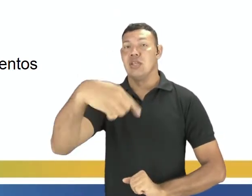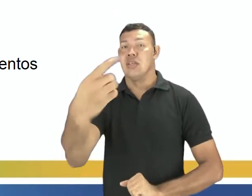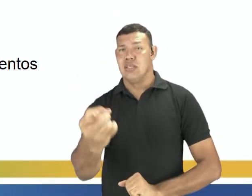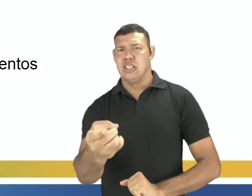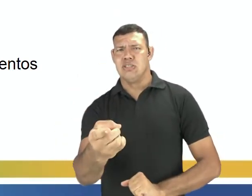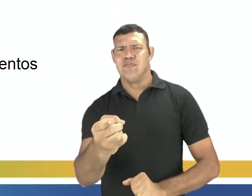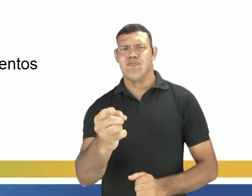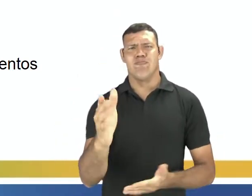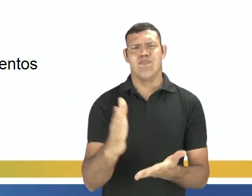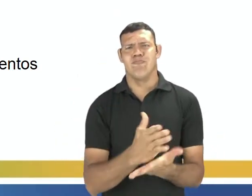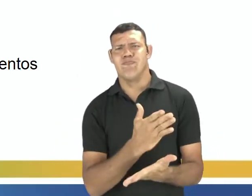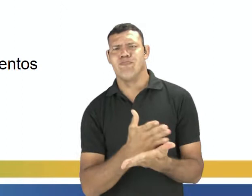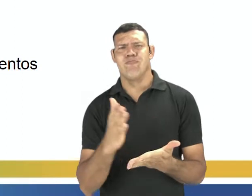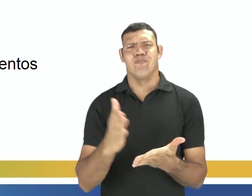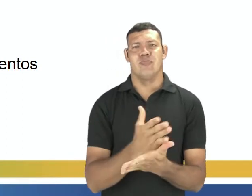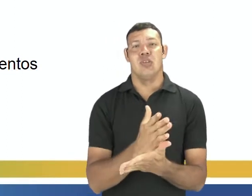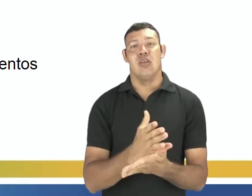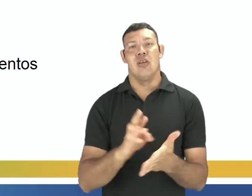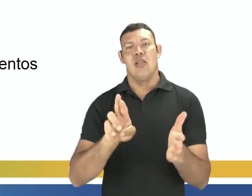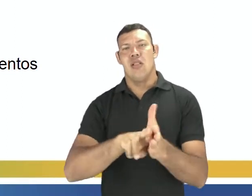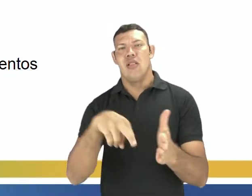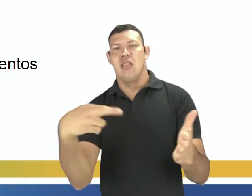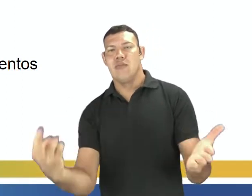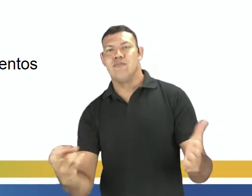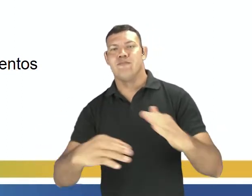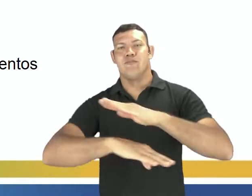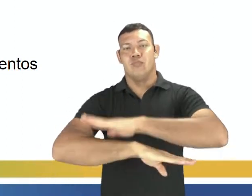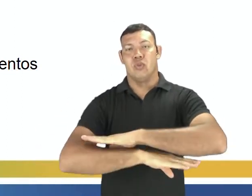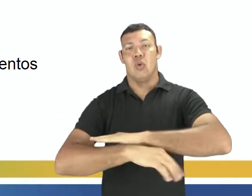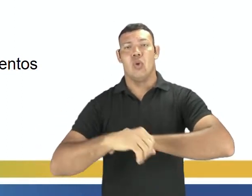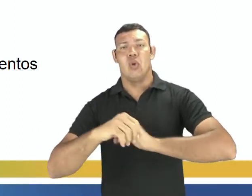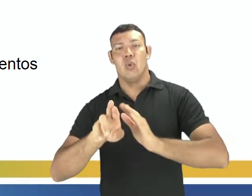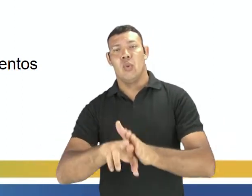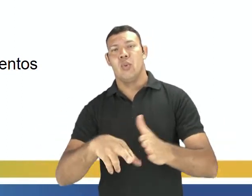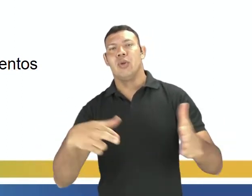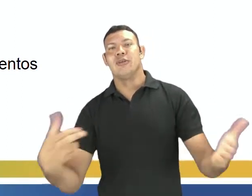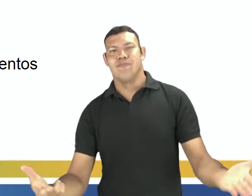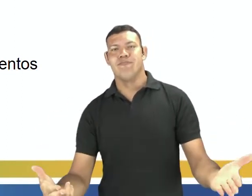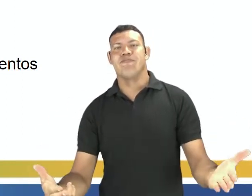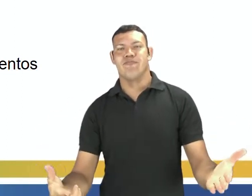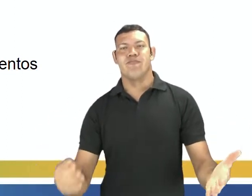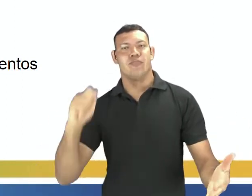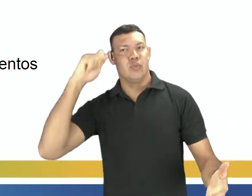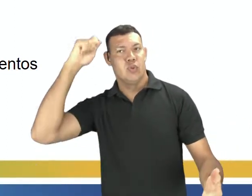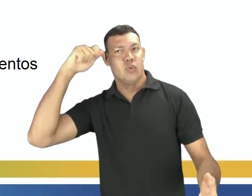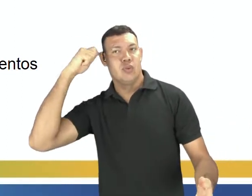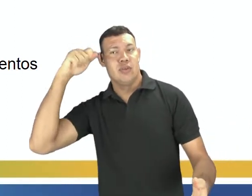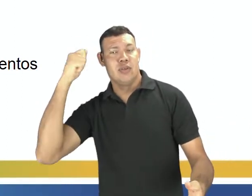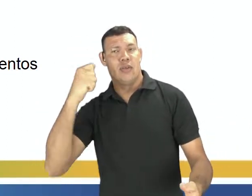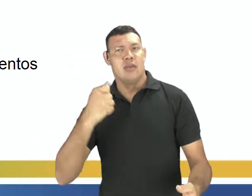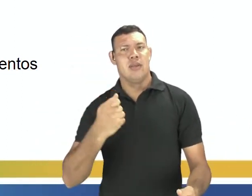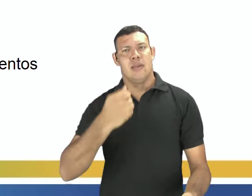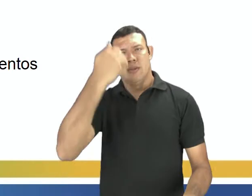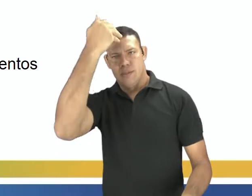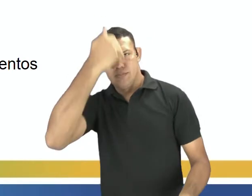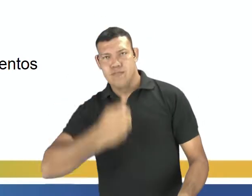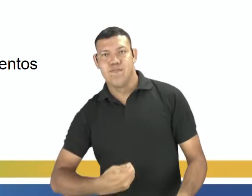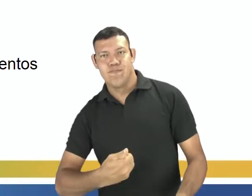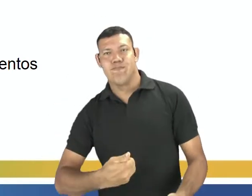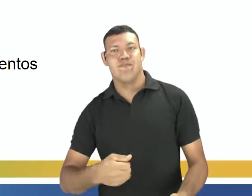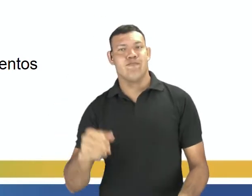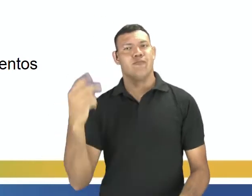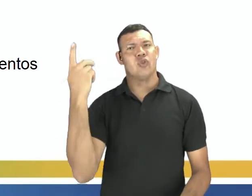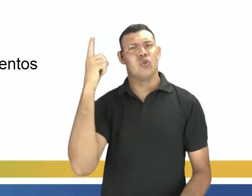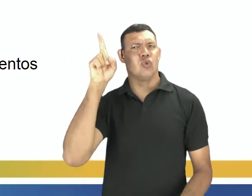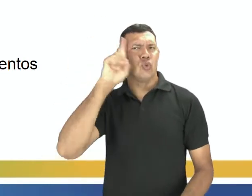é geralmente publicado em jornais e revistas. Ele relata de forma artística e pessoal fatos do cotidiano.